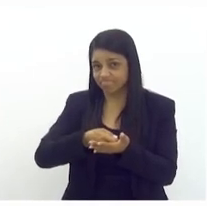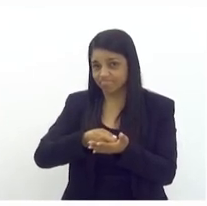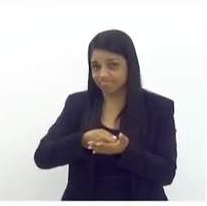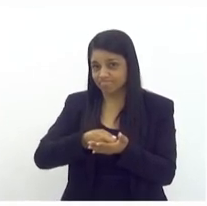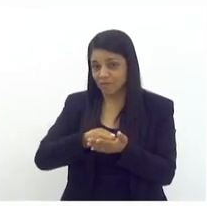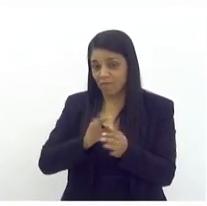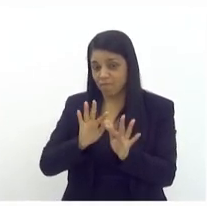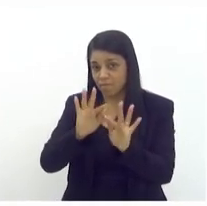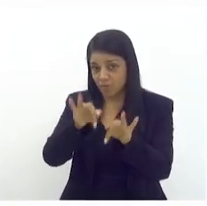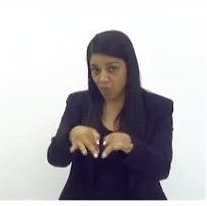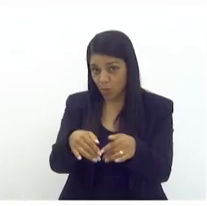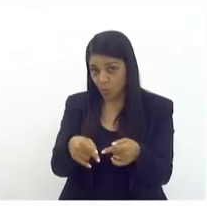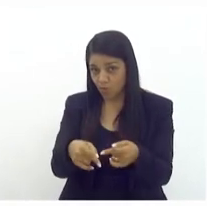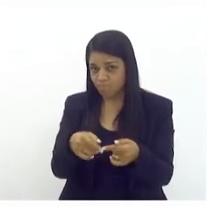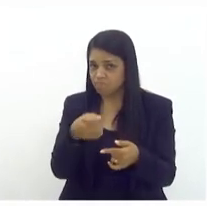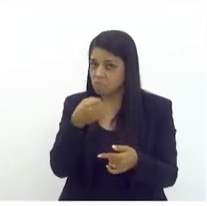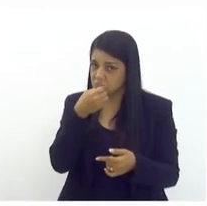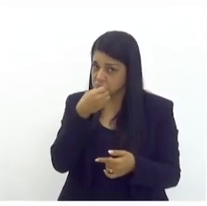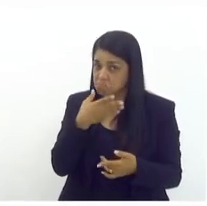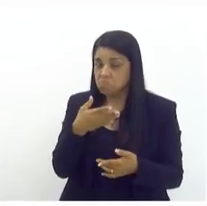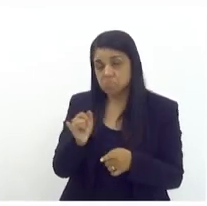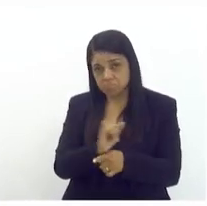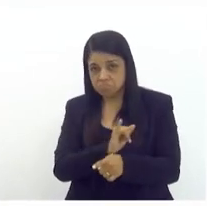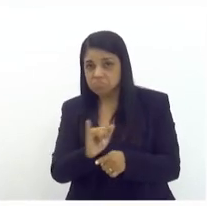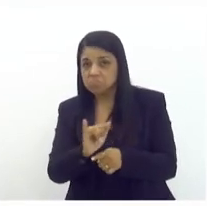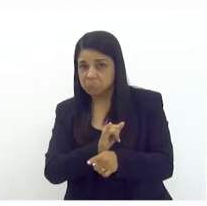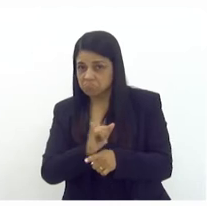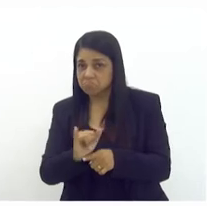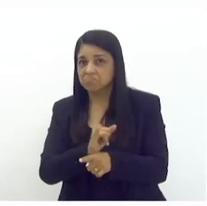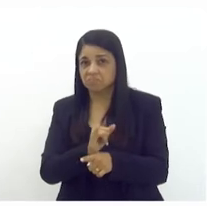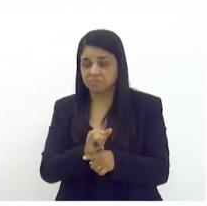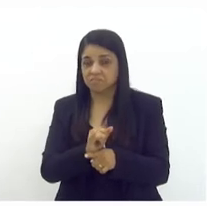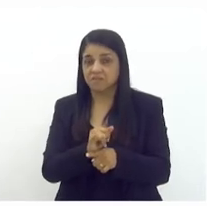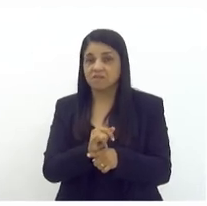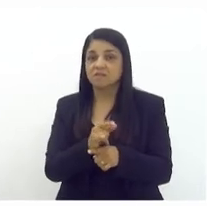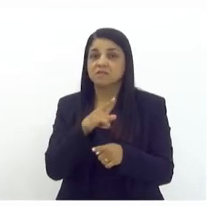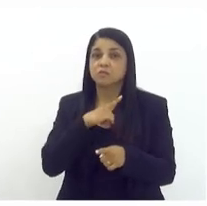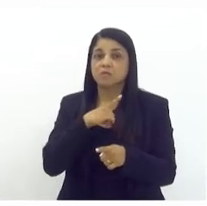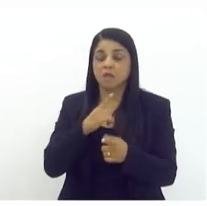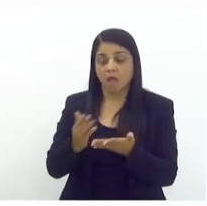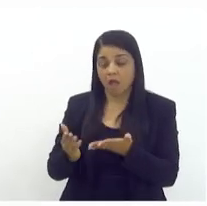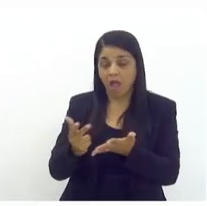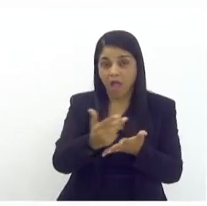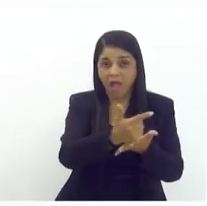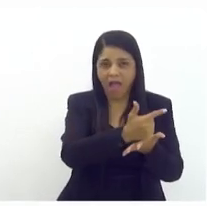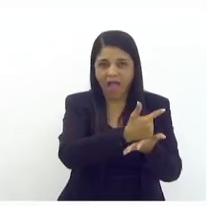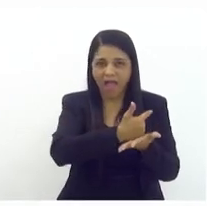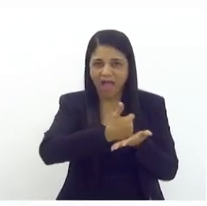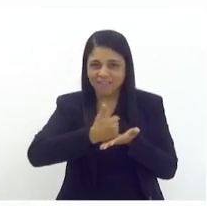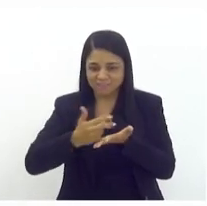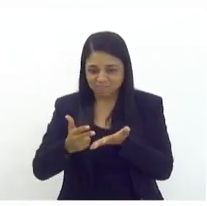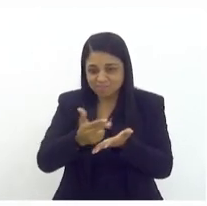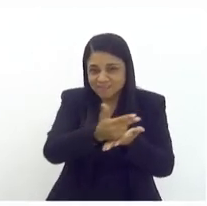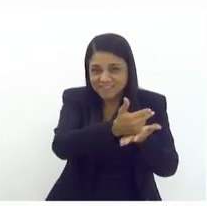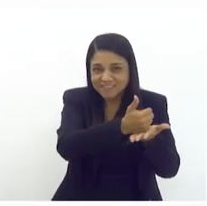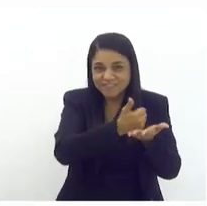uma boa medida a vantagem que a tributação passa a ser neutra